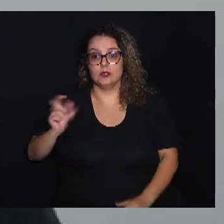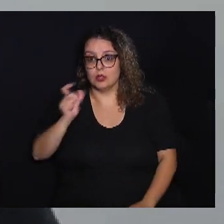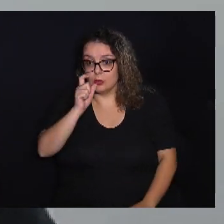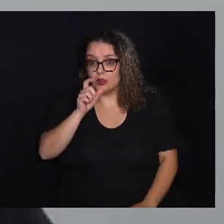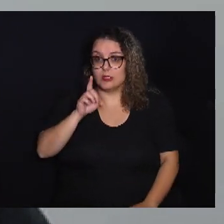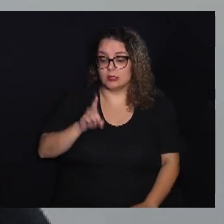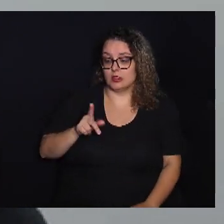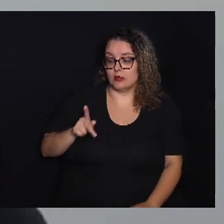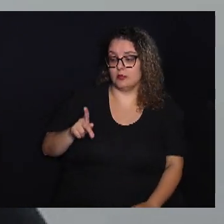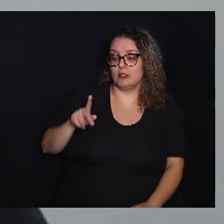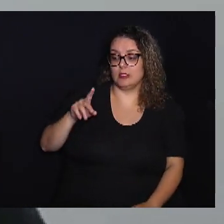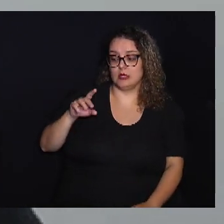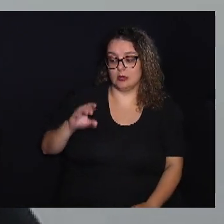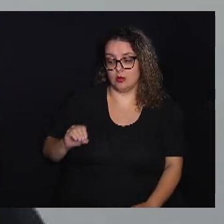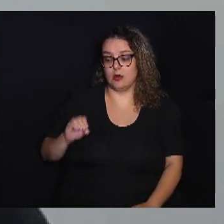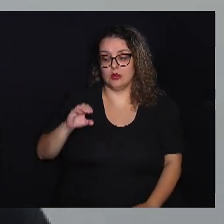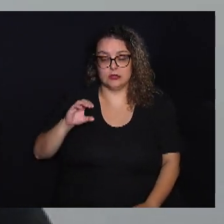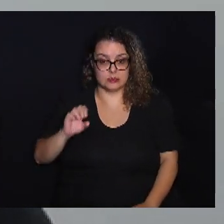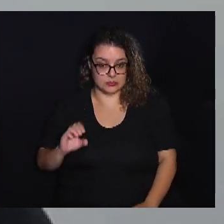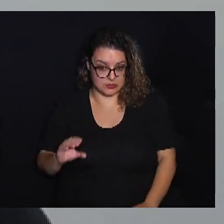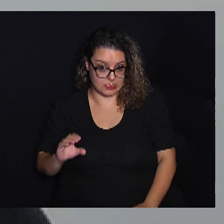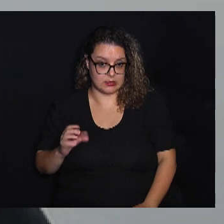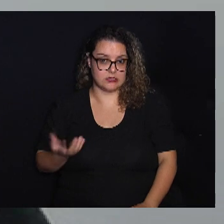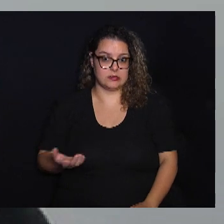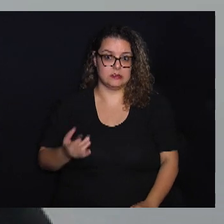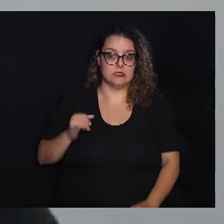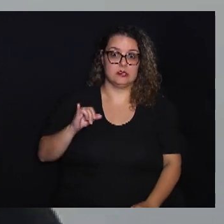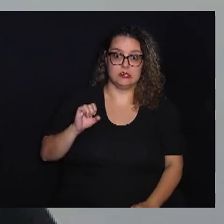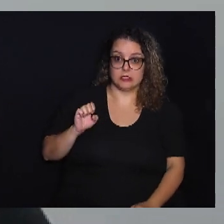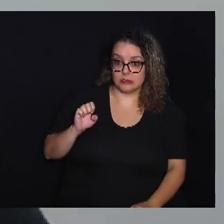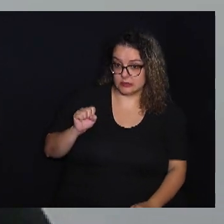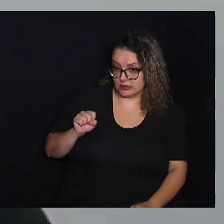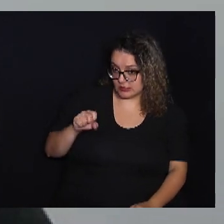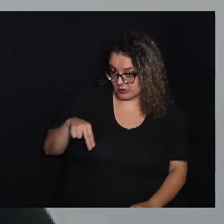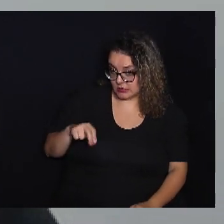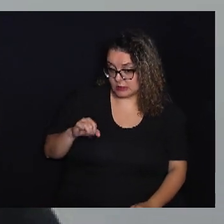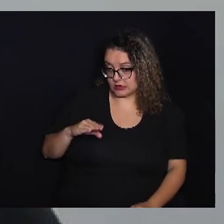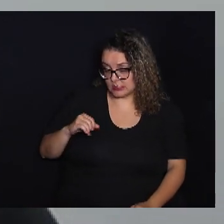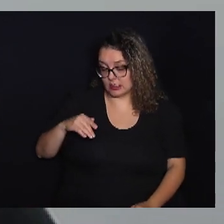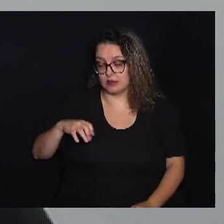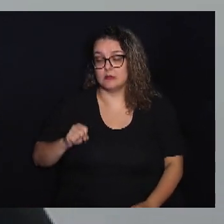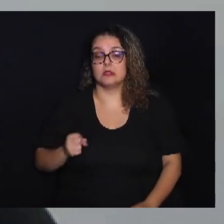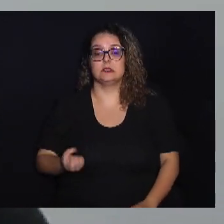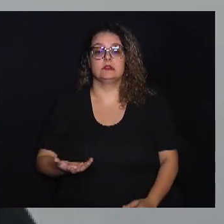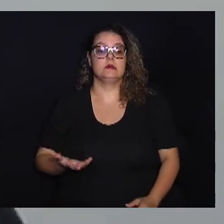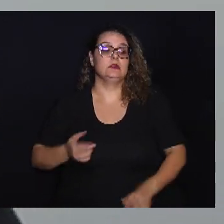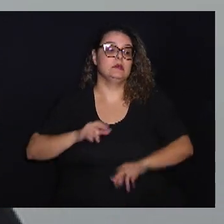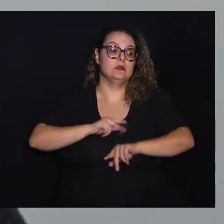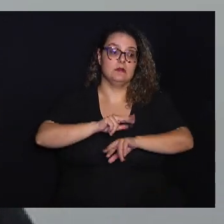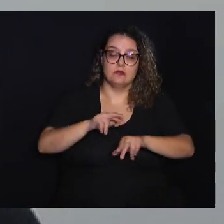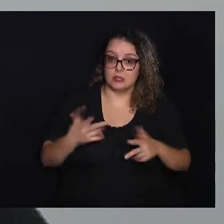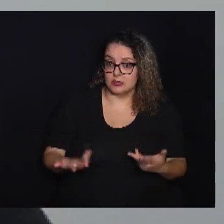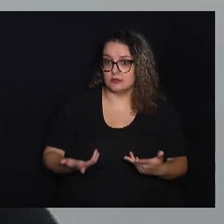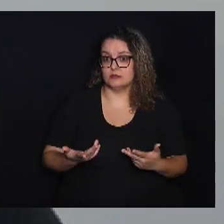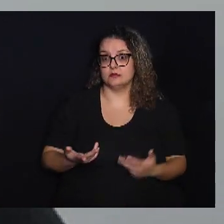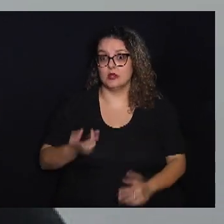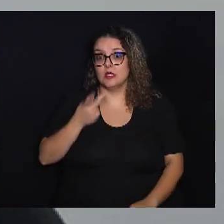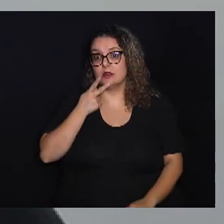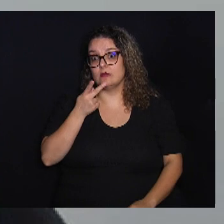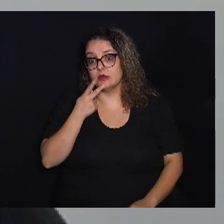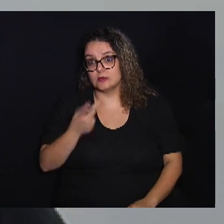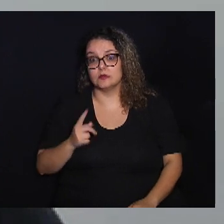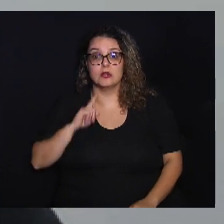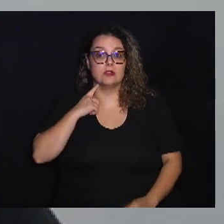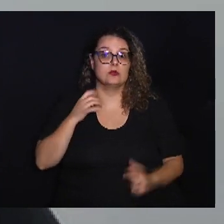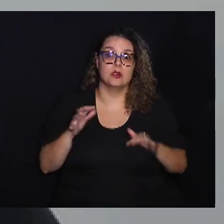de umidade ou aumento de partículas no ar, a gente está falando de pacientes indo mais ao hospital, né? E a